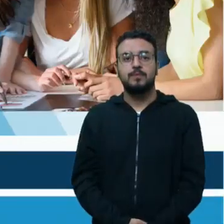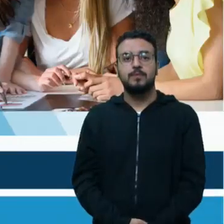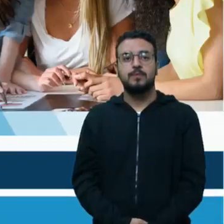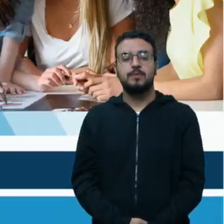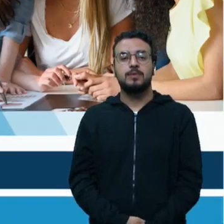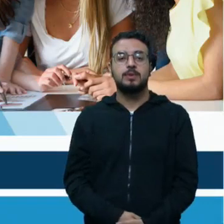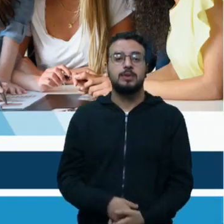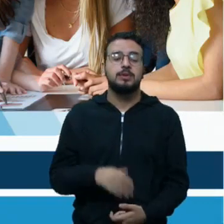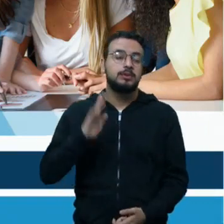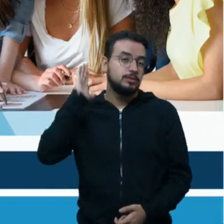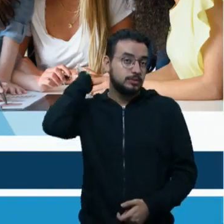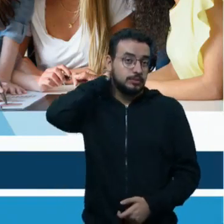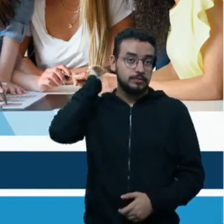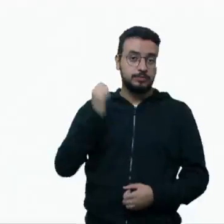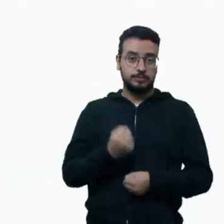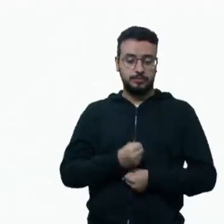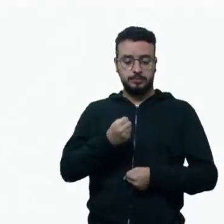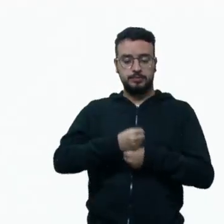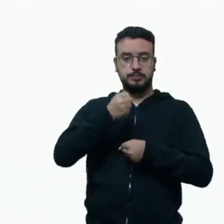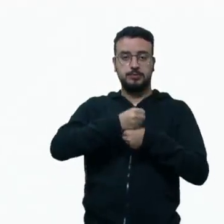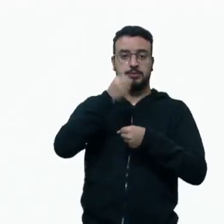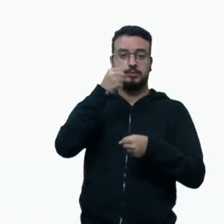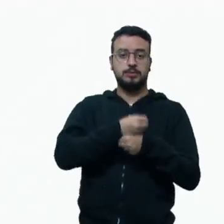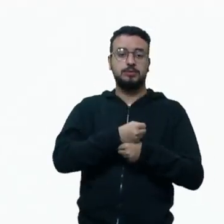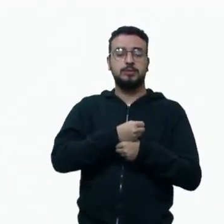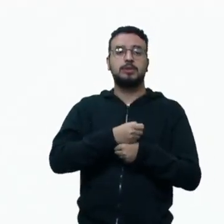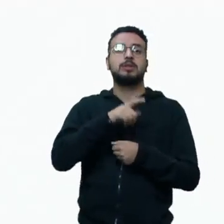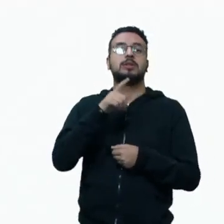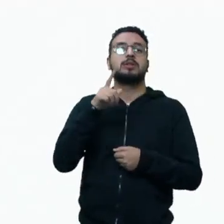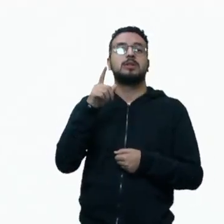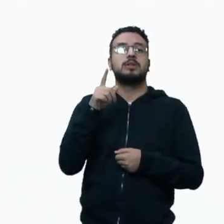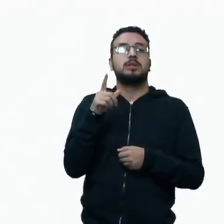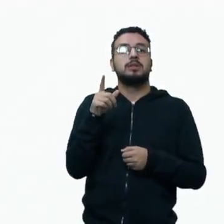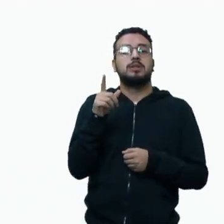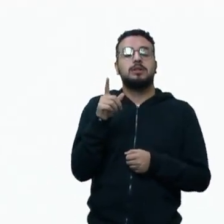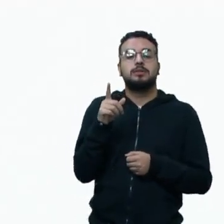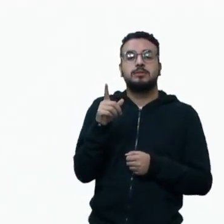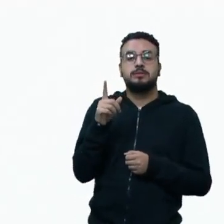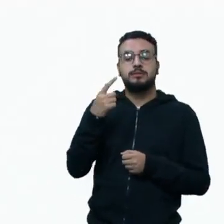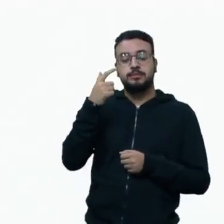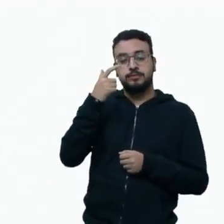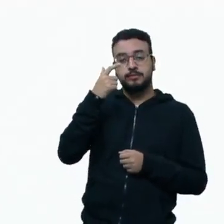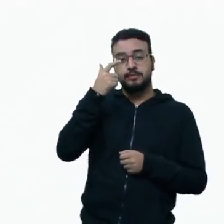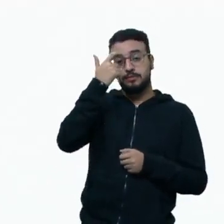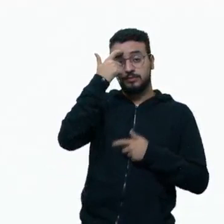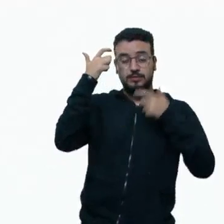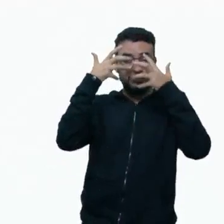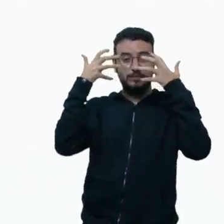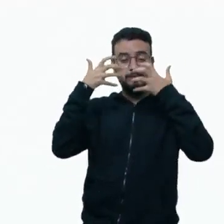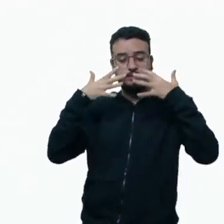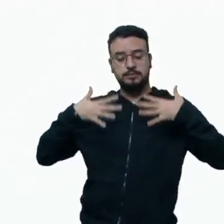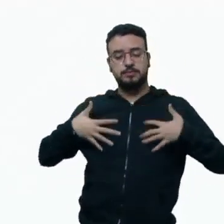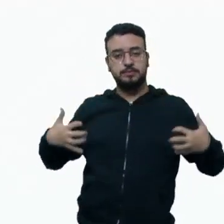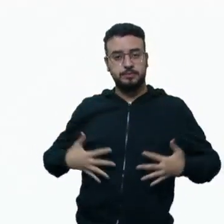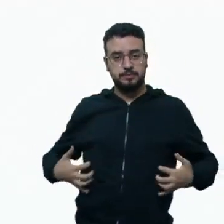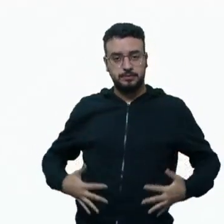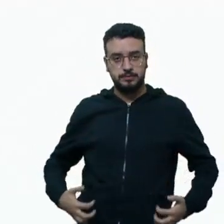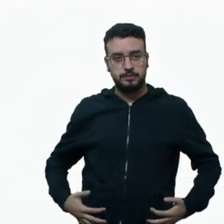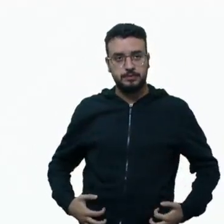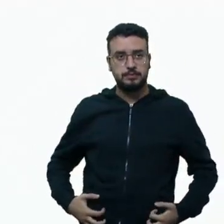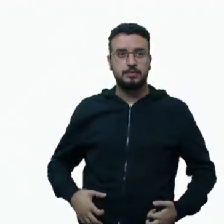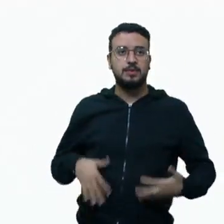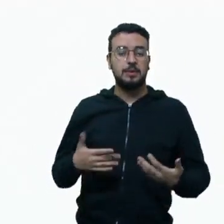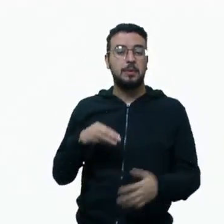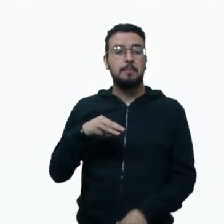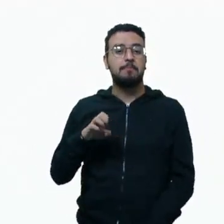Medula espinhal, sistema nervoso periférico. Bom, a medula espinhal, ela é uma massa cilíndrica de